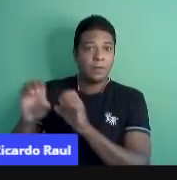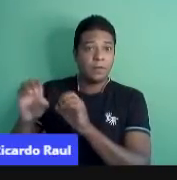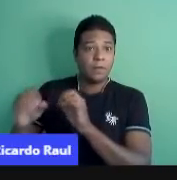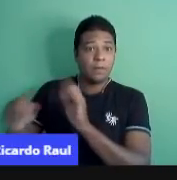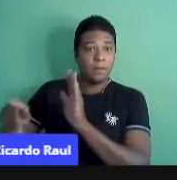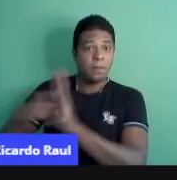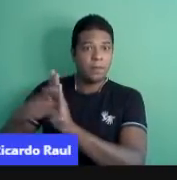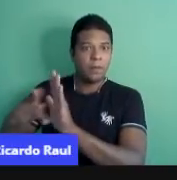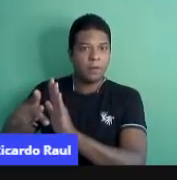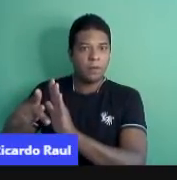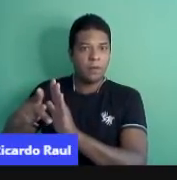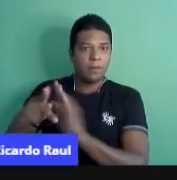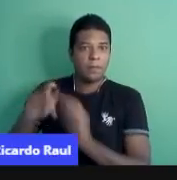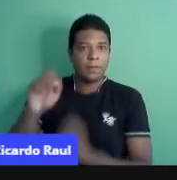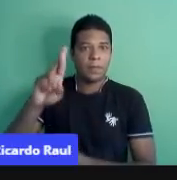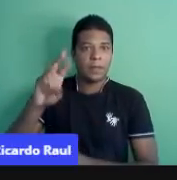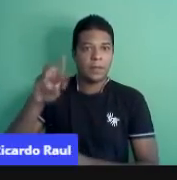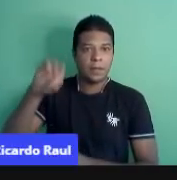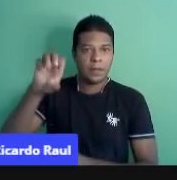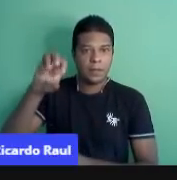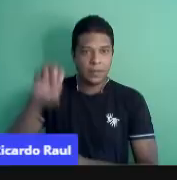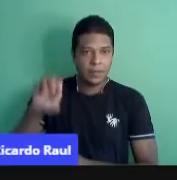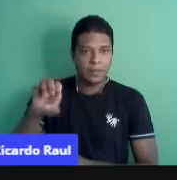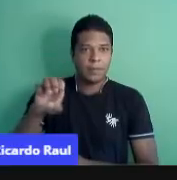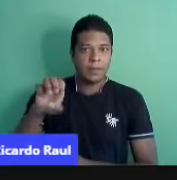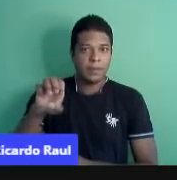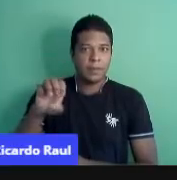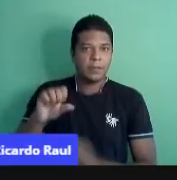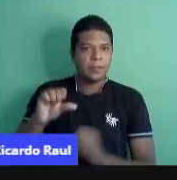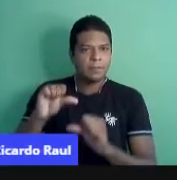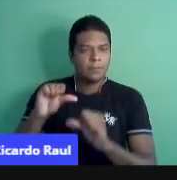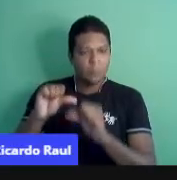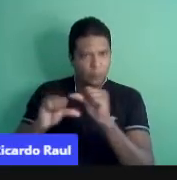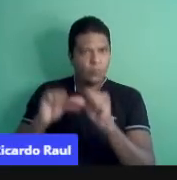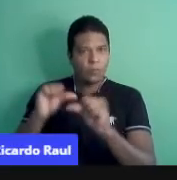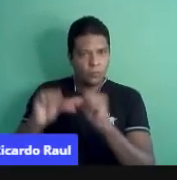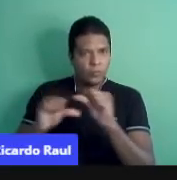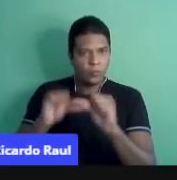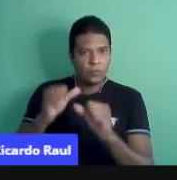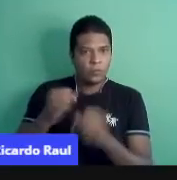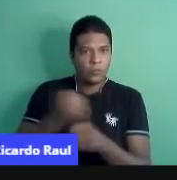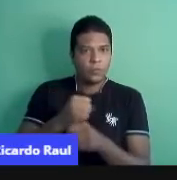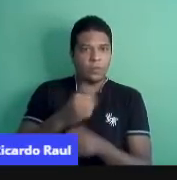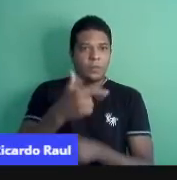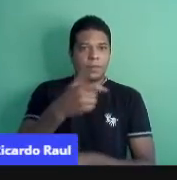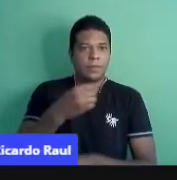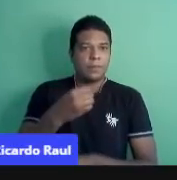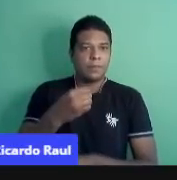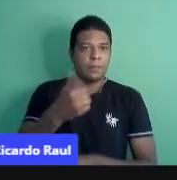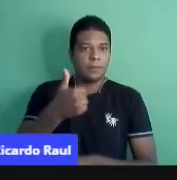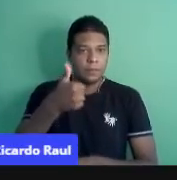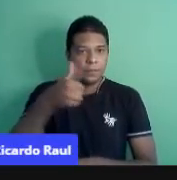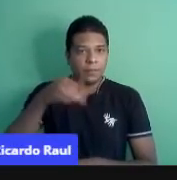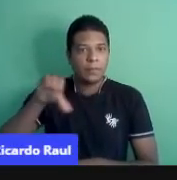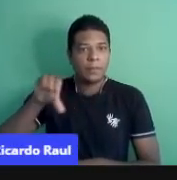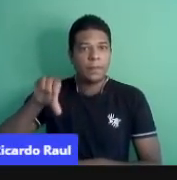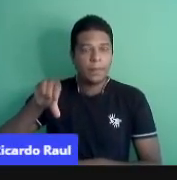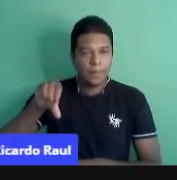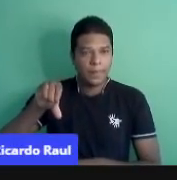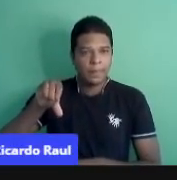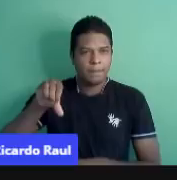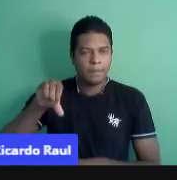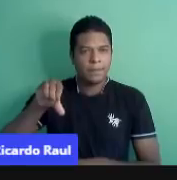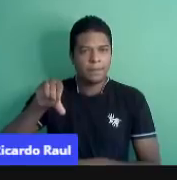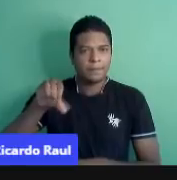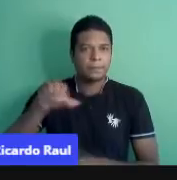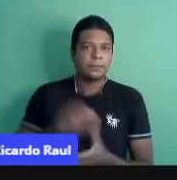REM. Esse currículo ele sofreu uma alteração agora em 2019. Então faz pouco tempo que